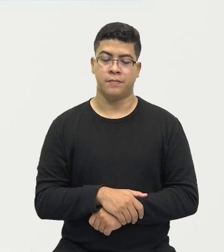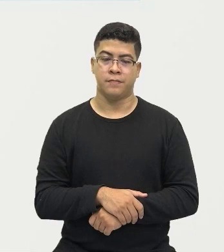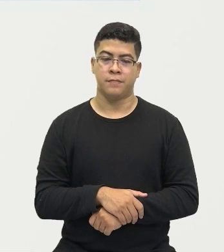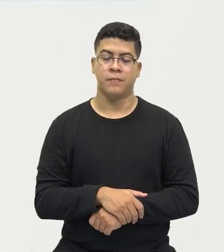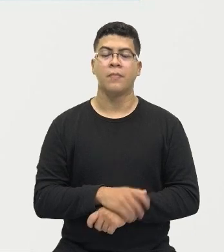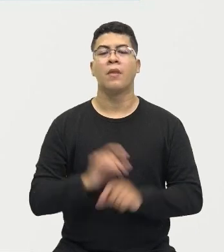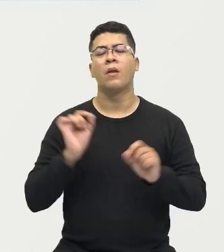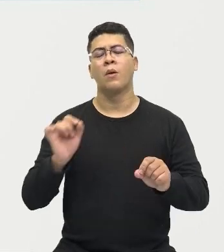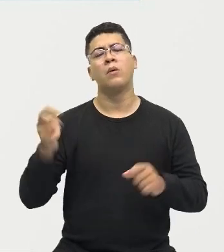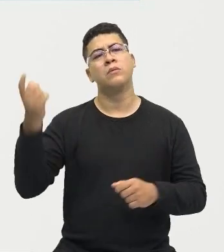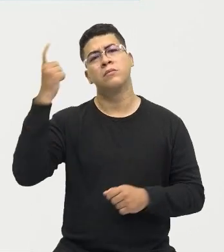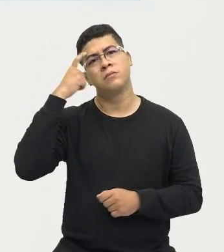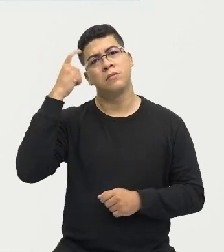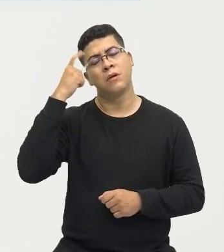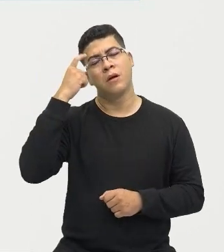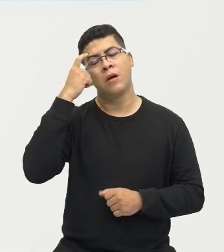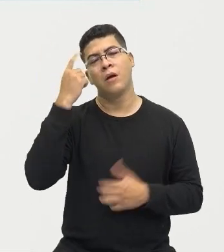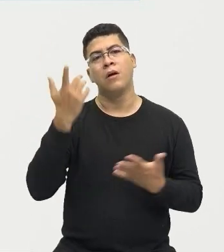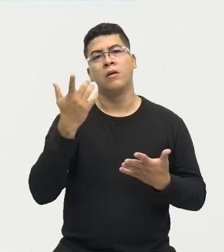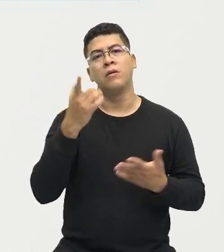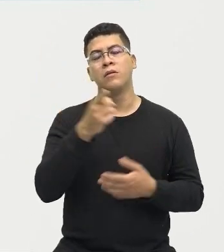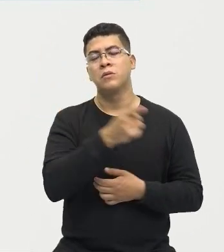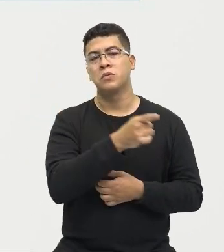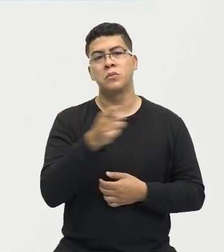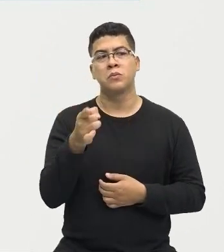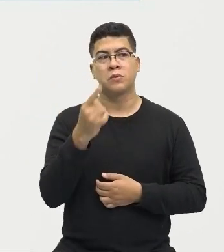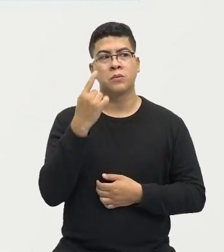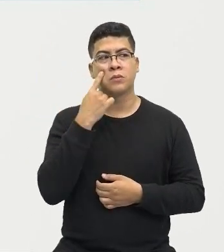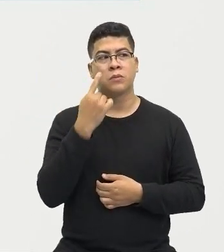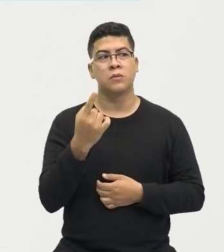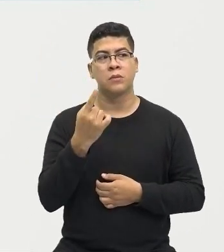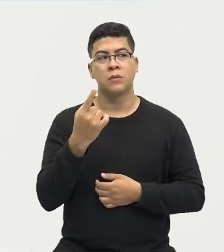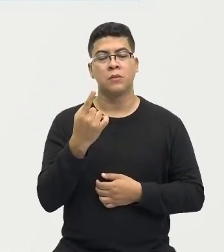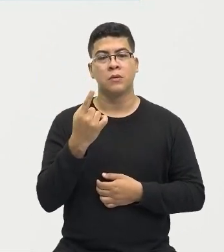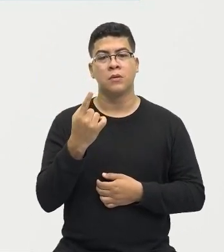Aí o que você faria para descobrir aqui,